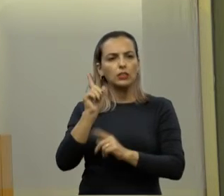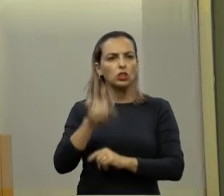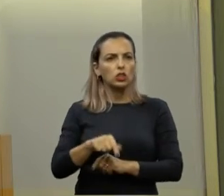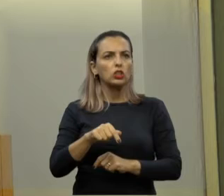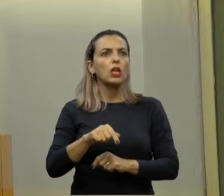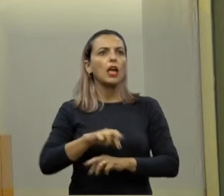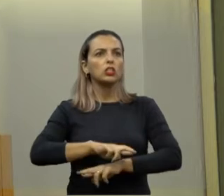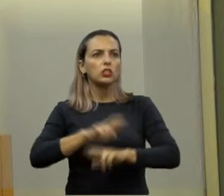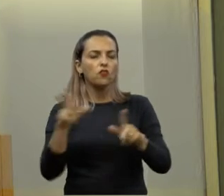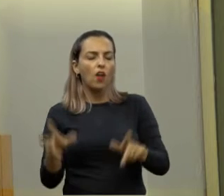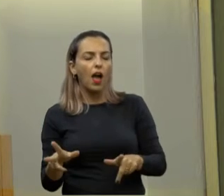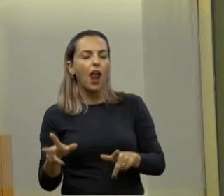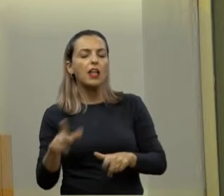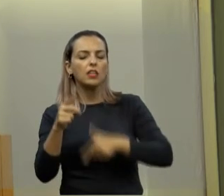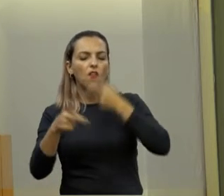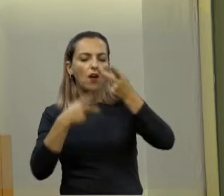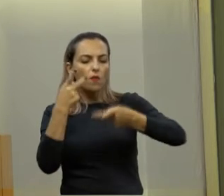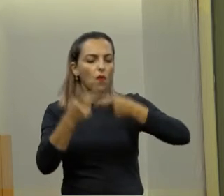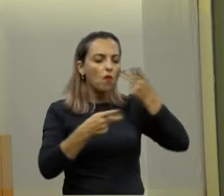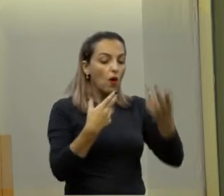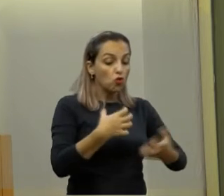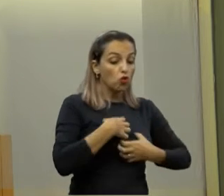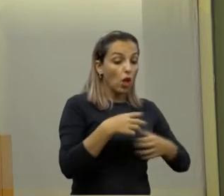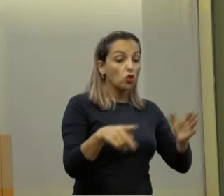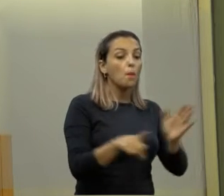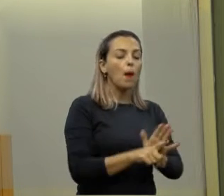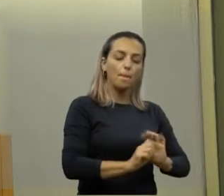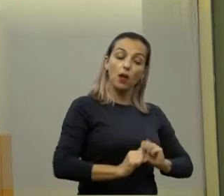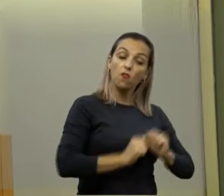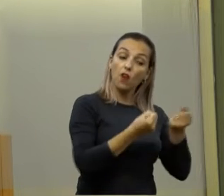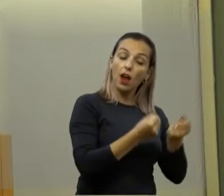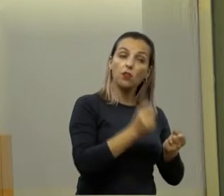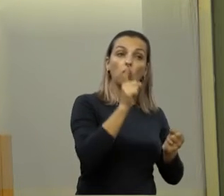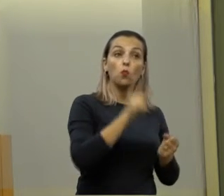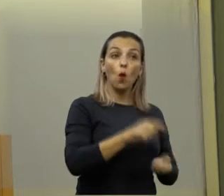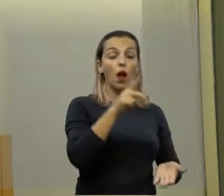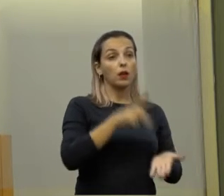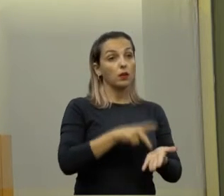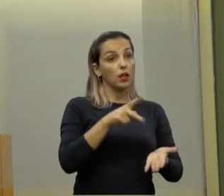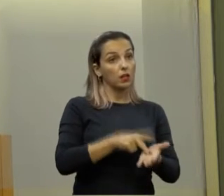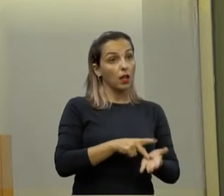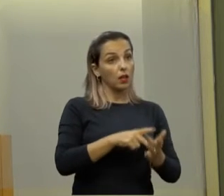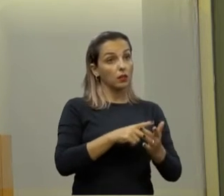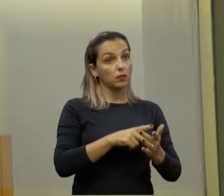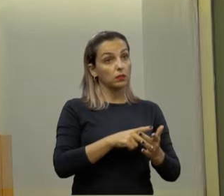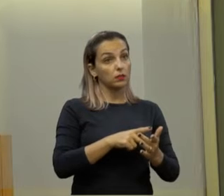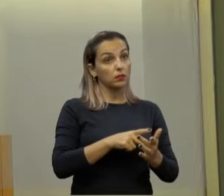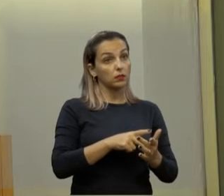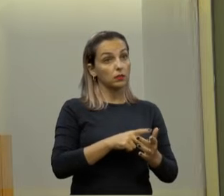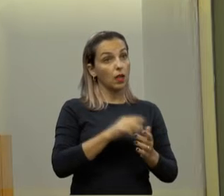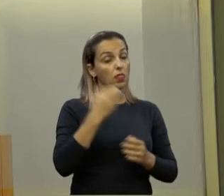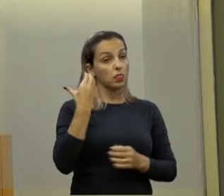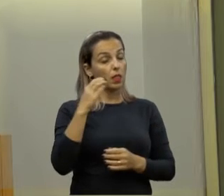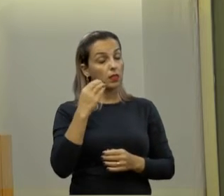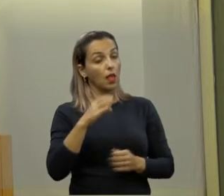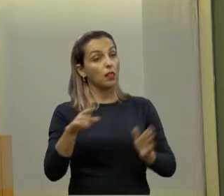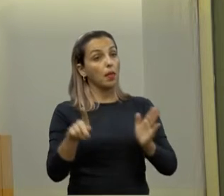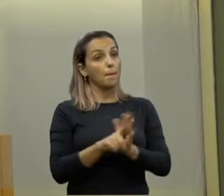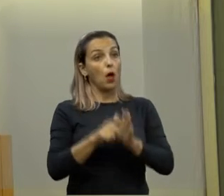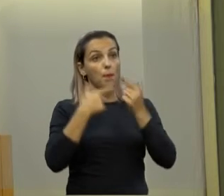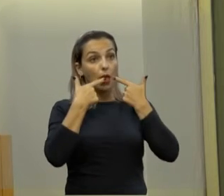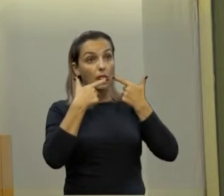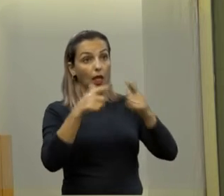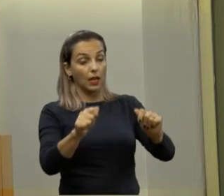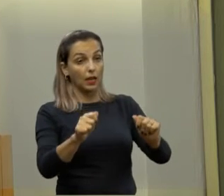variedade de falas Isso é fato solida dado na ciência da língua sua